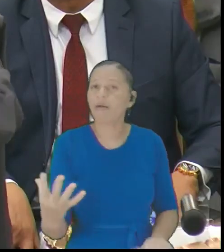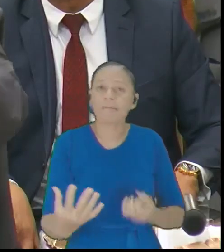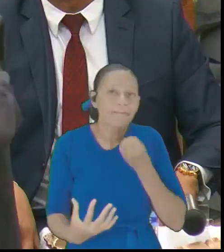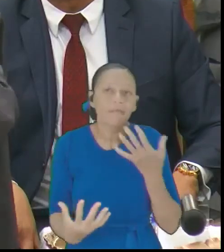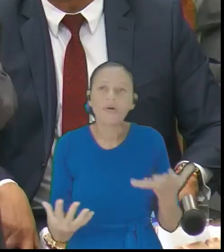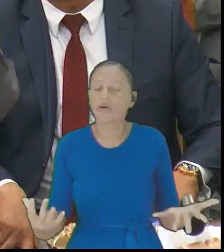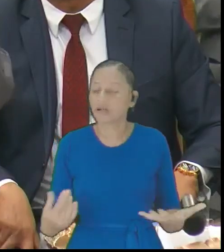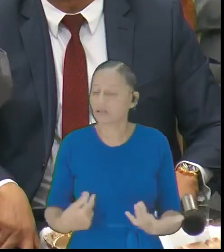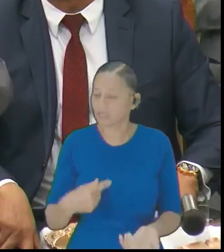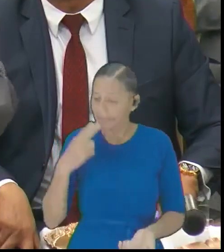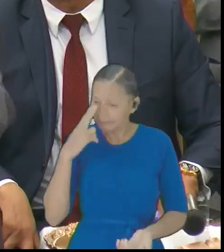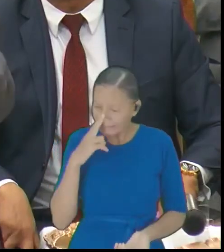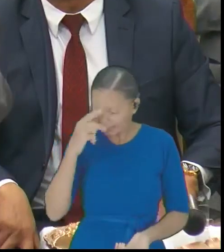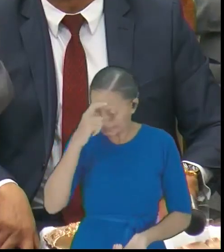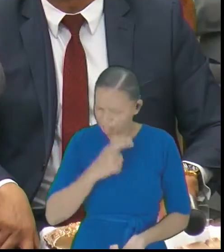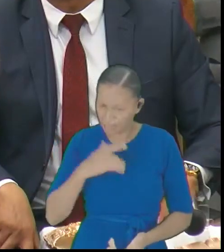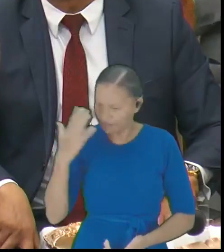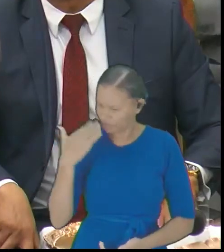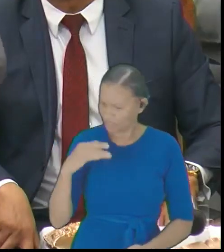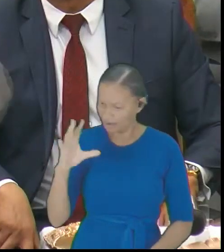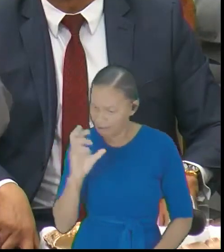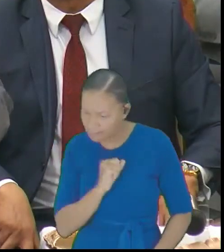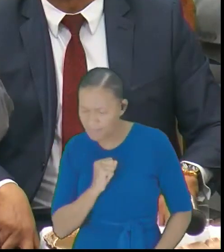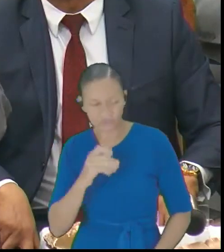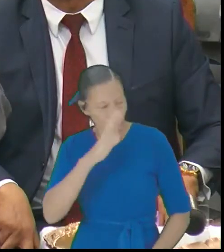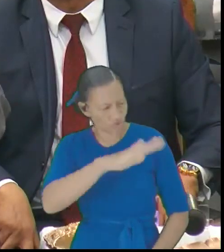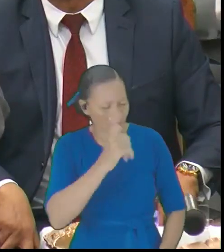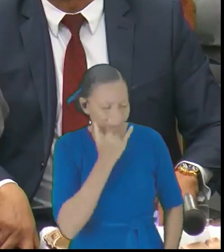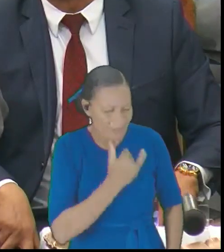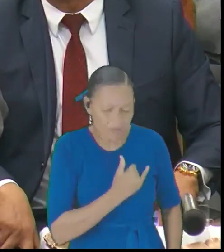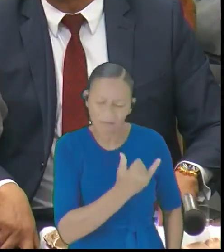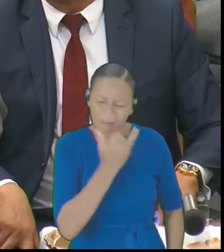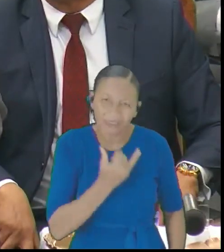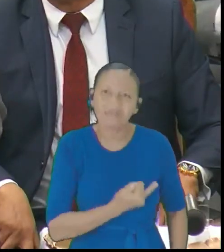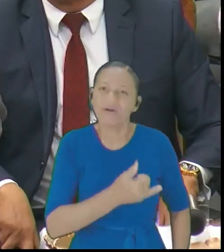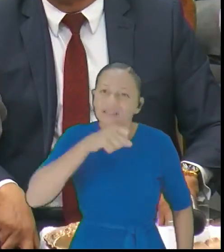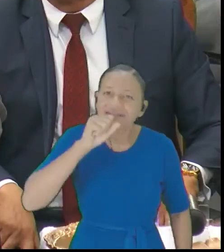Quem foi chamado para amar, ama. Quem foi chamado para perdoar, perdoa.